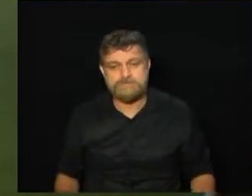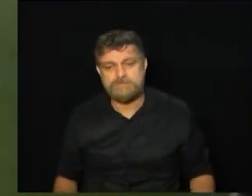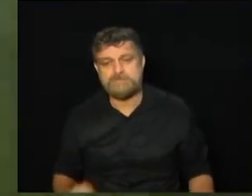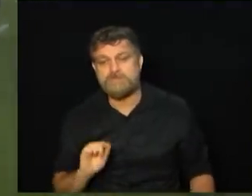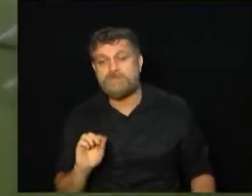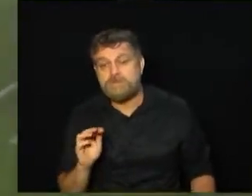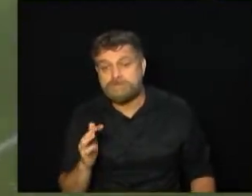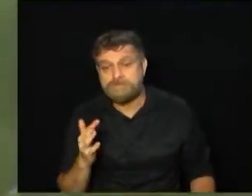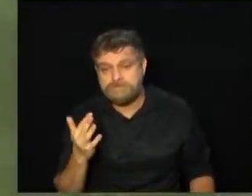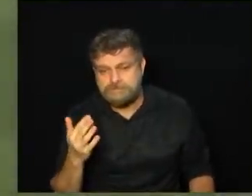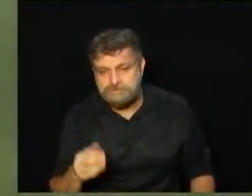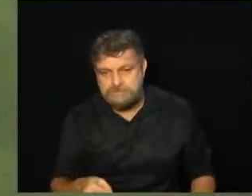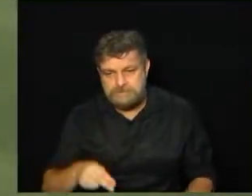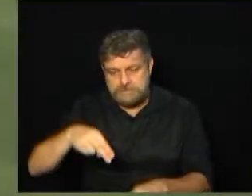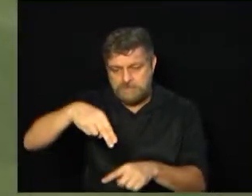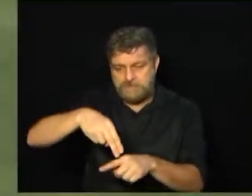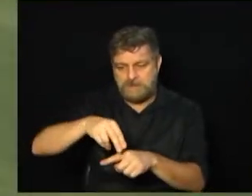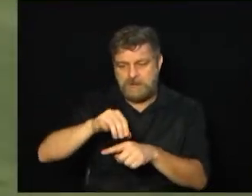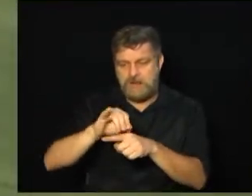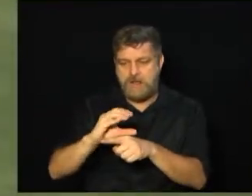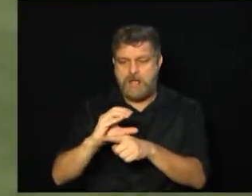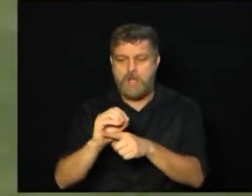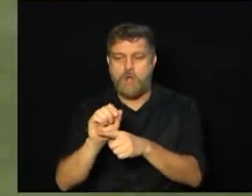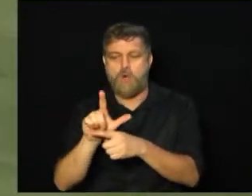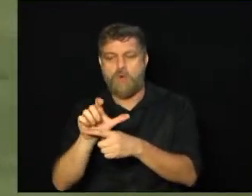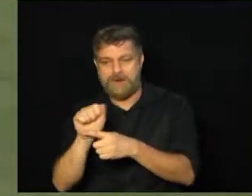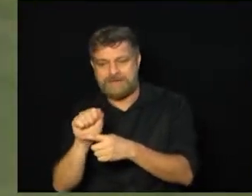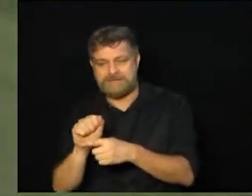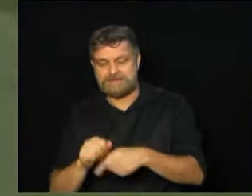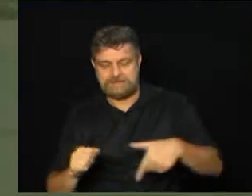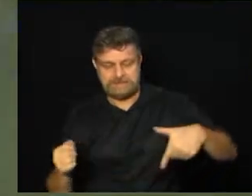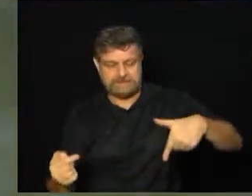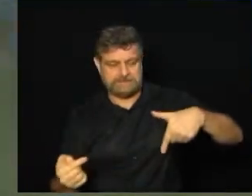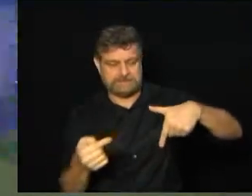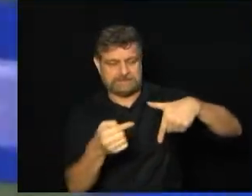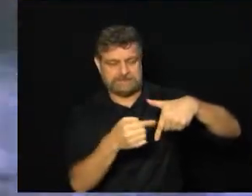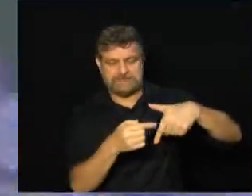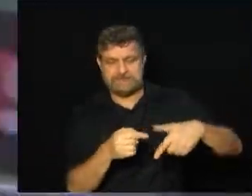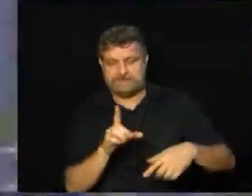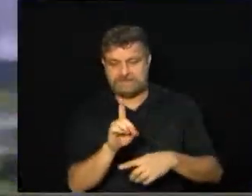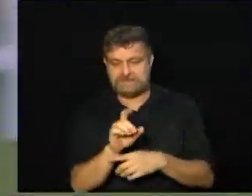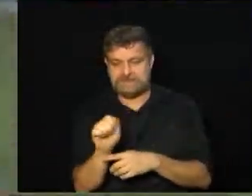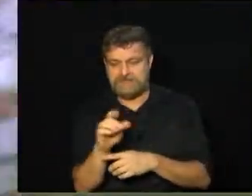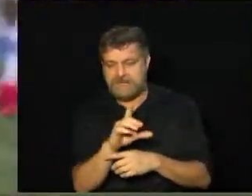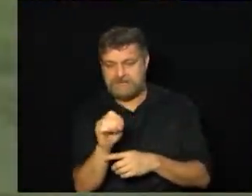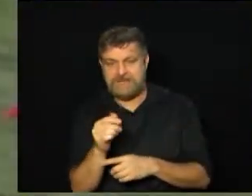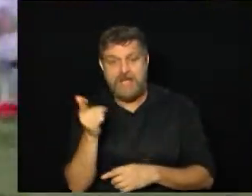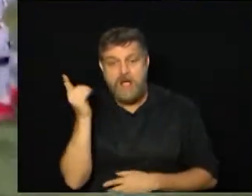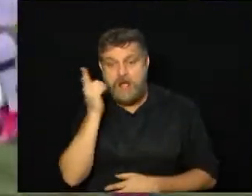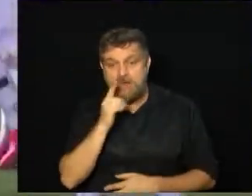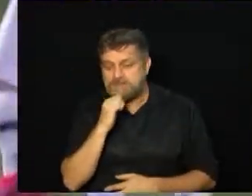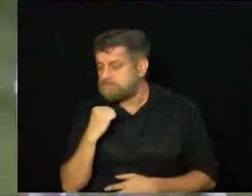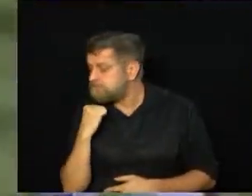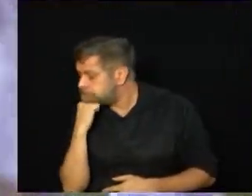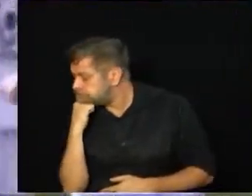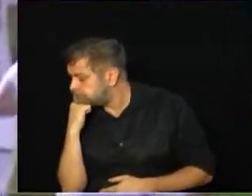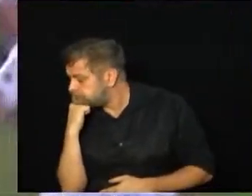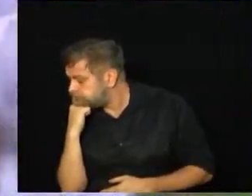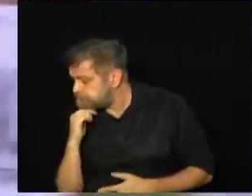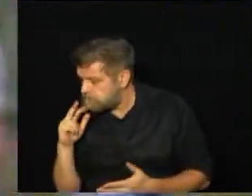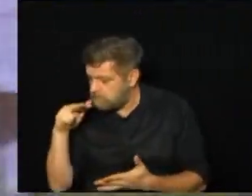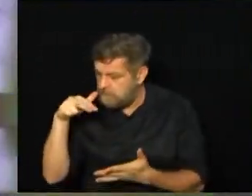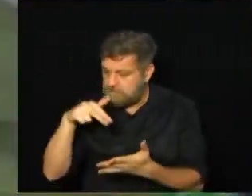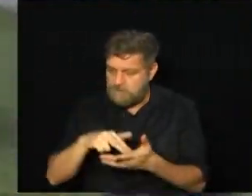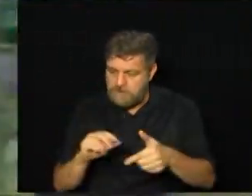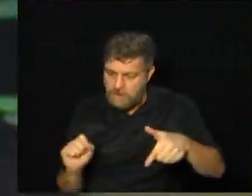escanteio, Nicolas cabeceou. E na segunda trave, Dadá Belmonte saiu do banco de reservas para